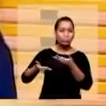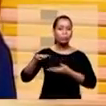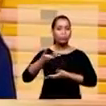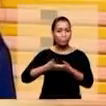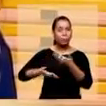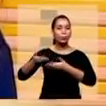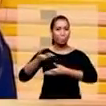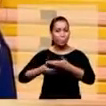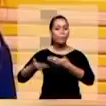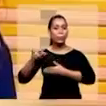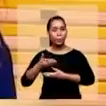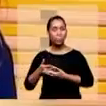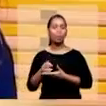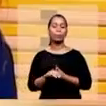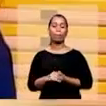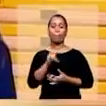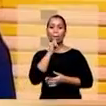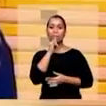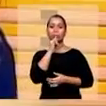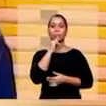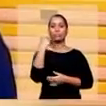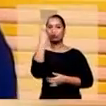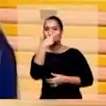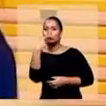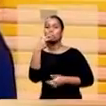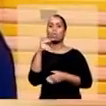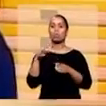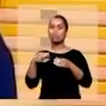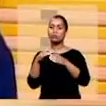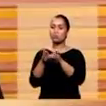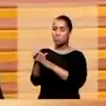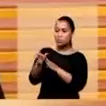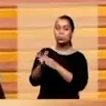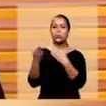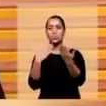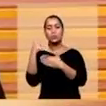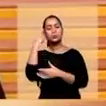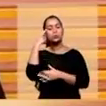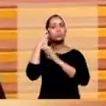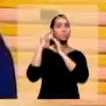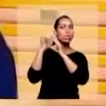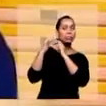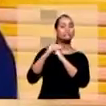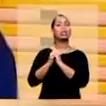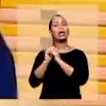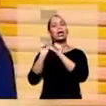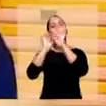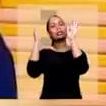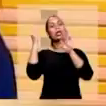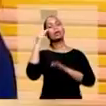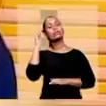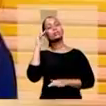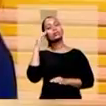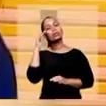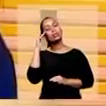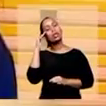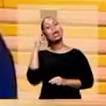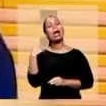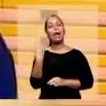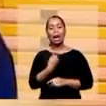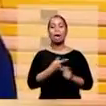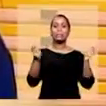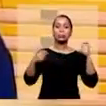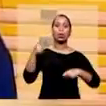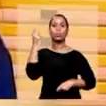seja curto, mas com, por exemplo, 2 horas de orientação em grupo, que as pessoas possam refletir, deixar claro, a